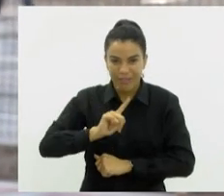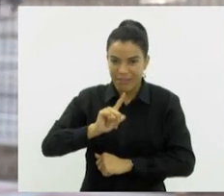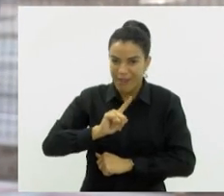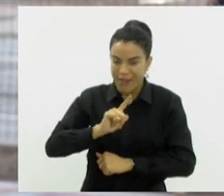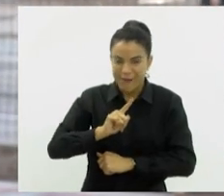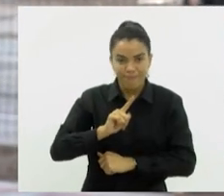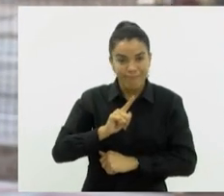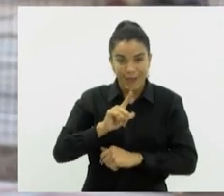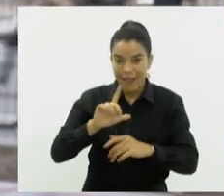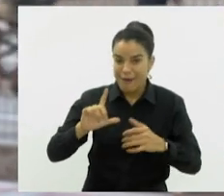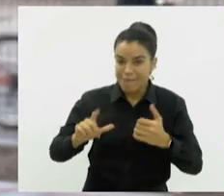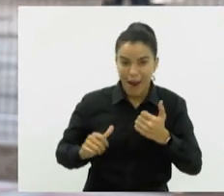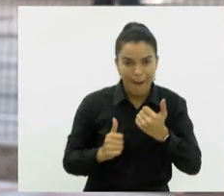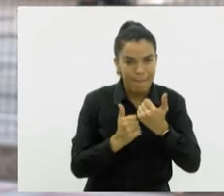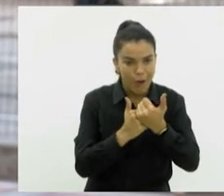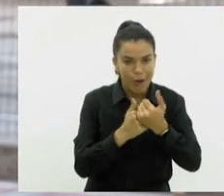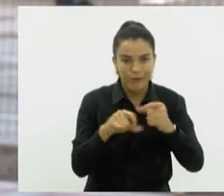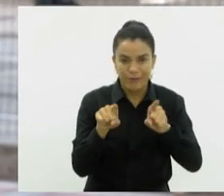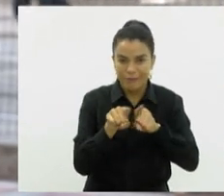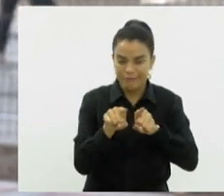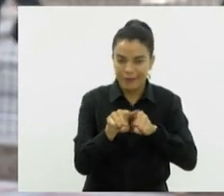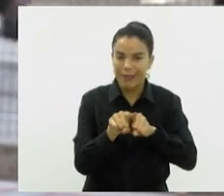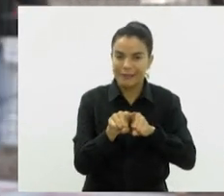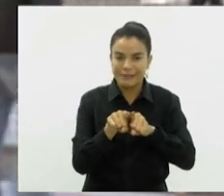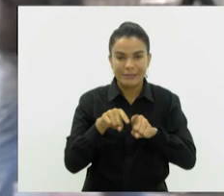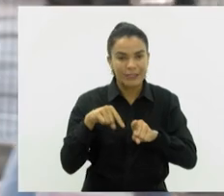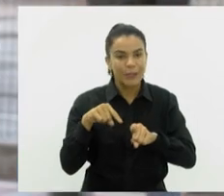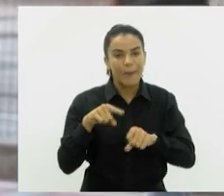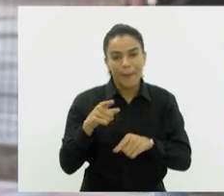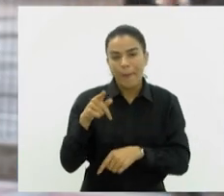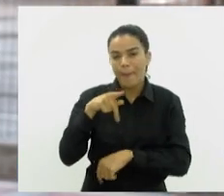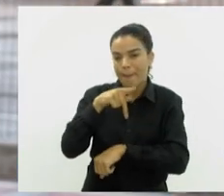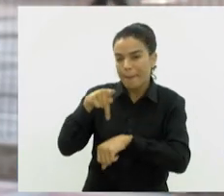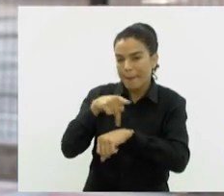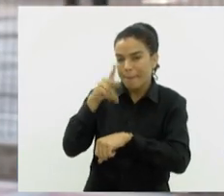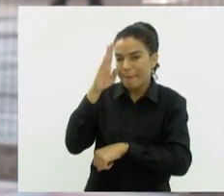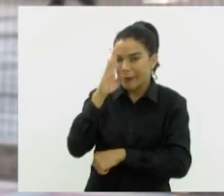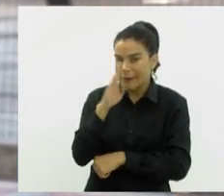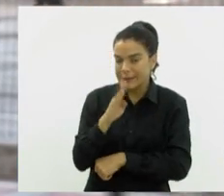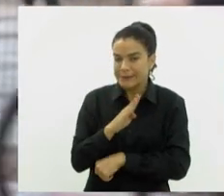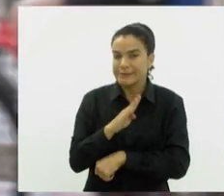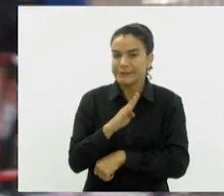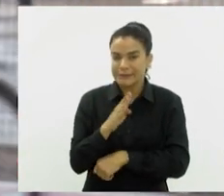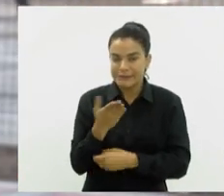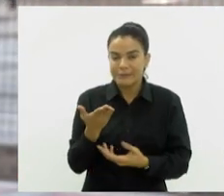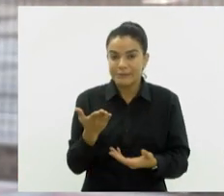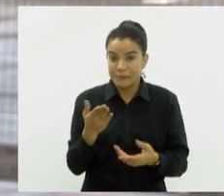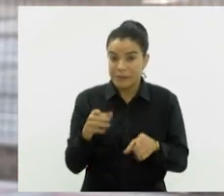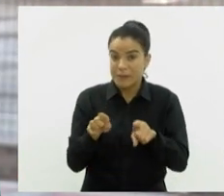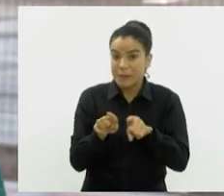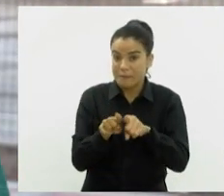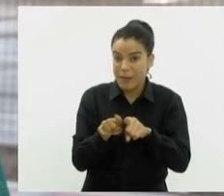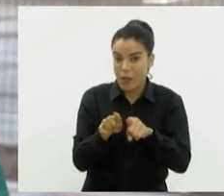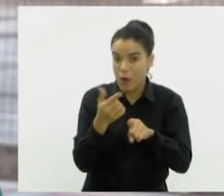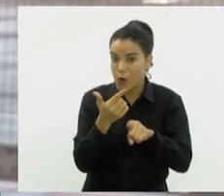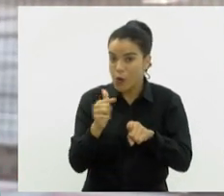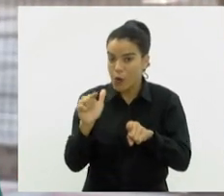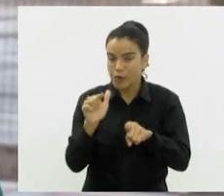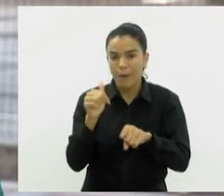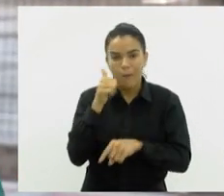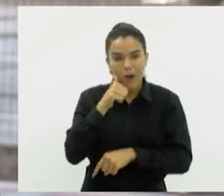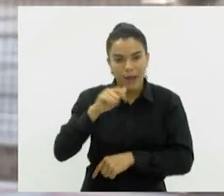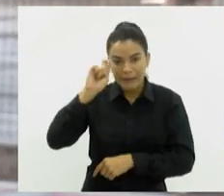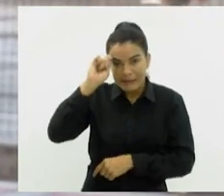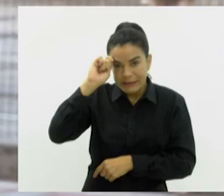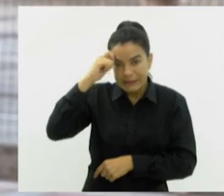rede de apoio é algo que realmente o nosso país as mulheres demand e digo ainda com com outra força mulheres